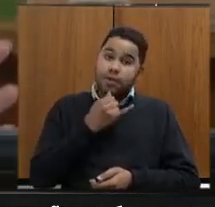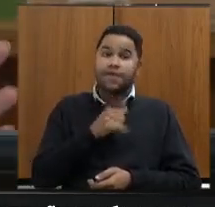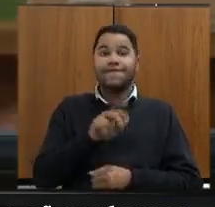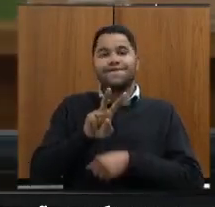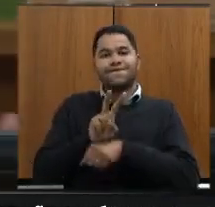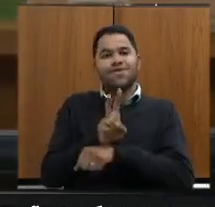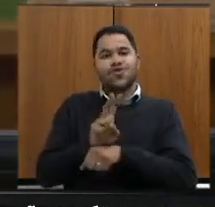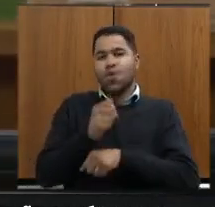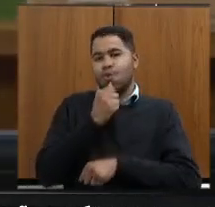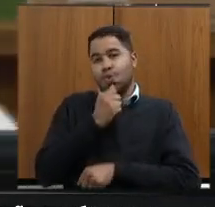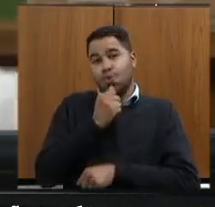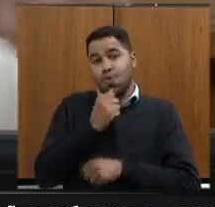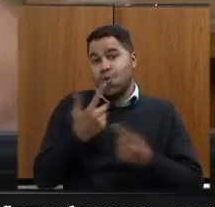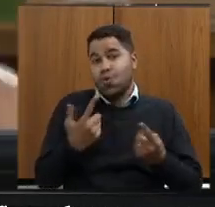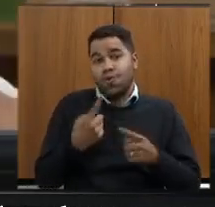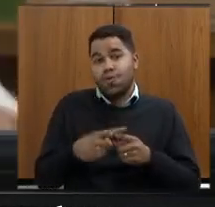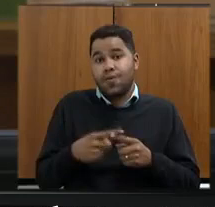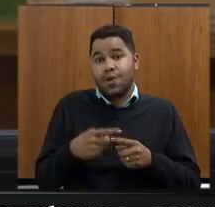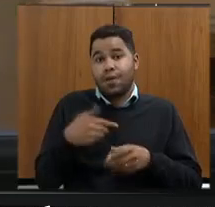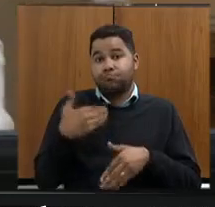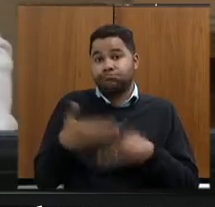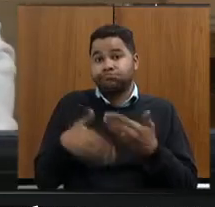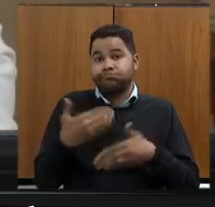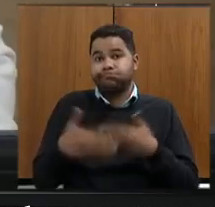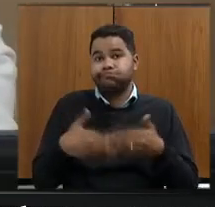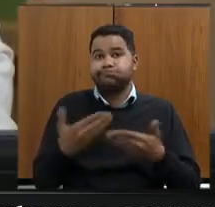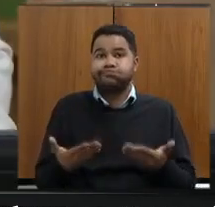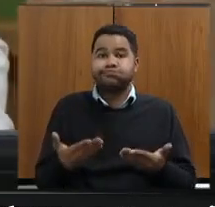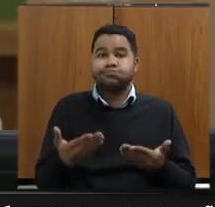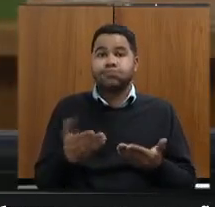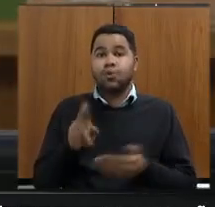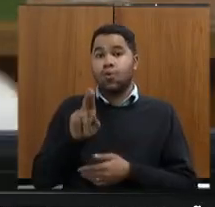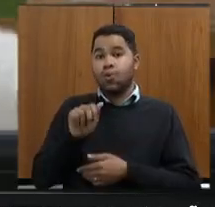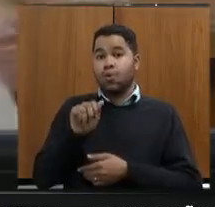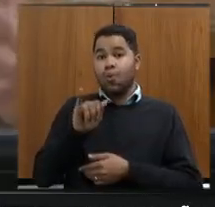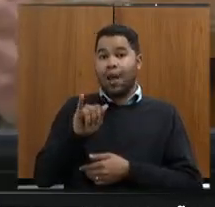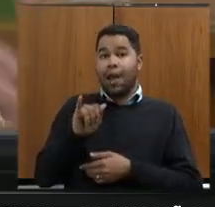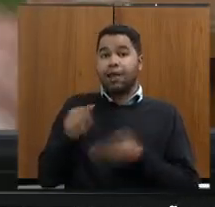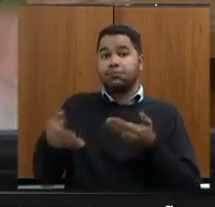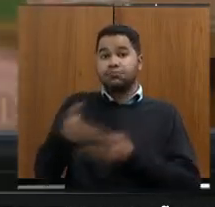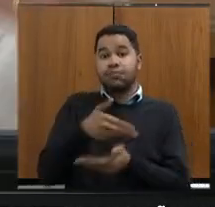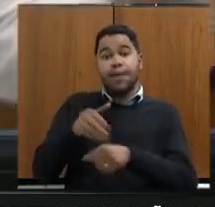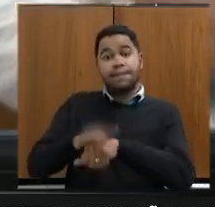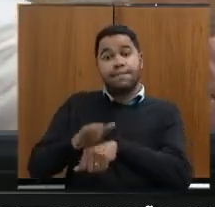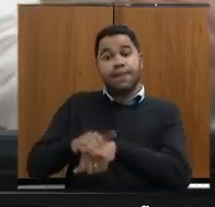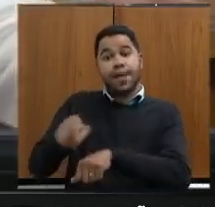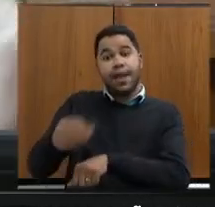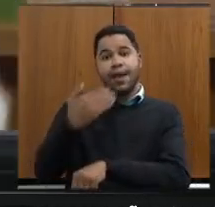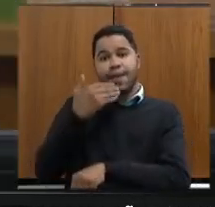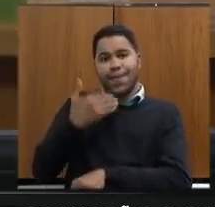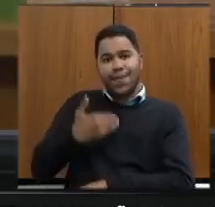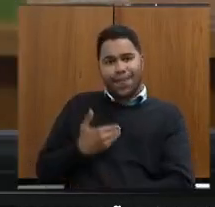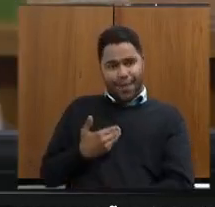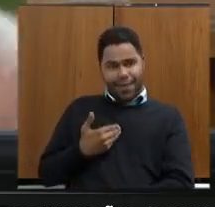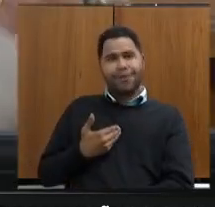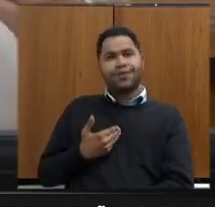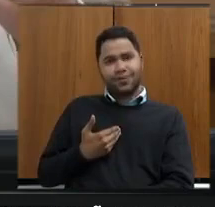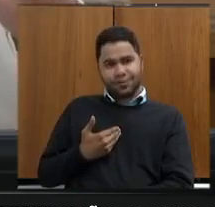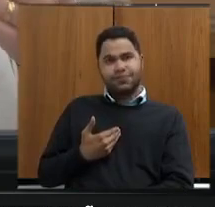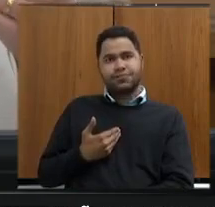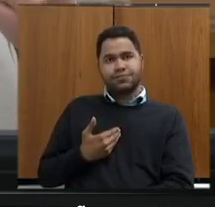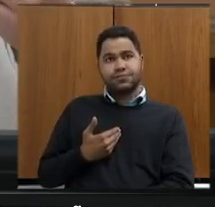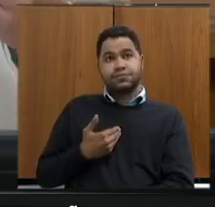Viçosa ainda não está na lista porque essa esse processo é de Yu hai compartilha ele parte do município município inicia fazendo pedido